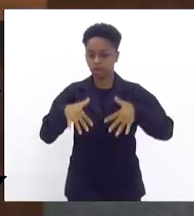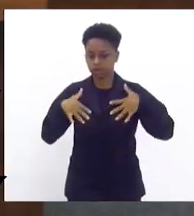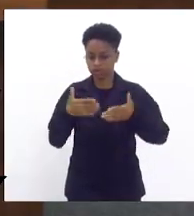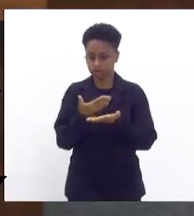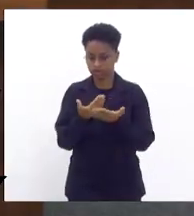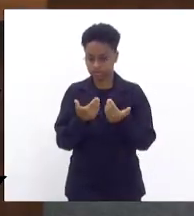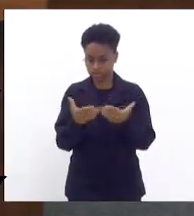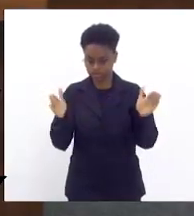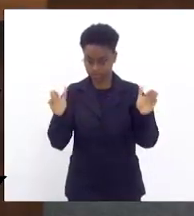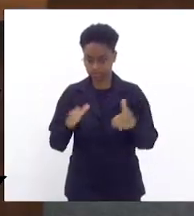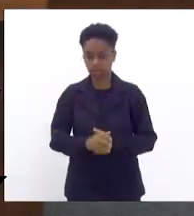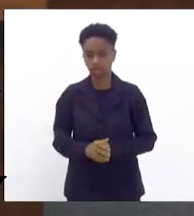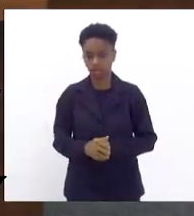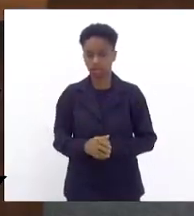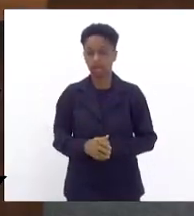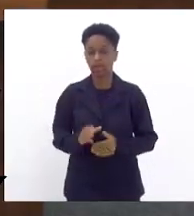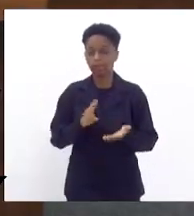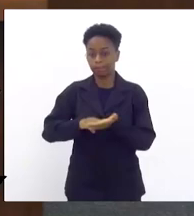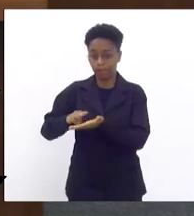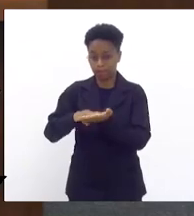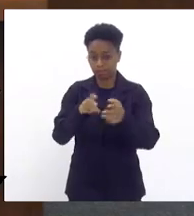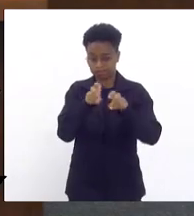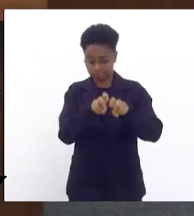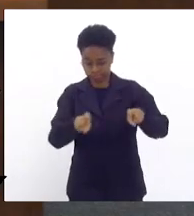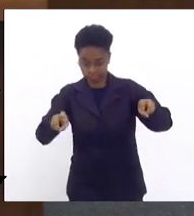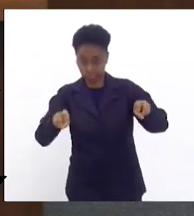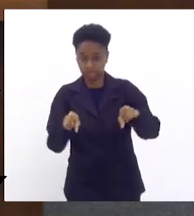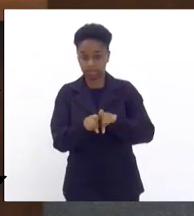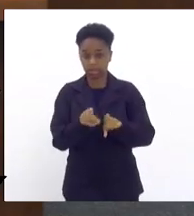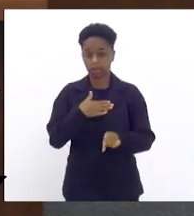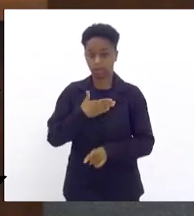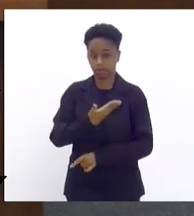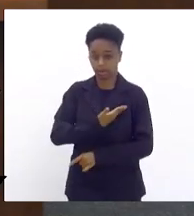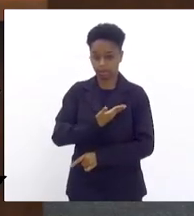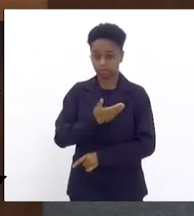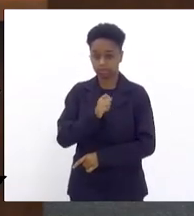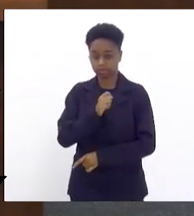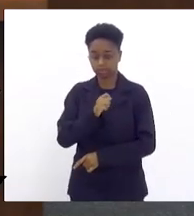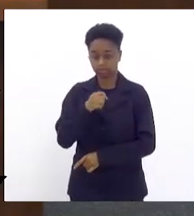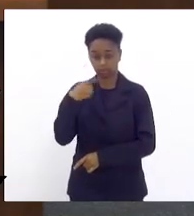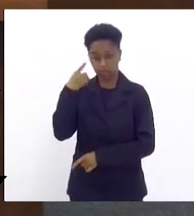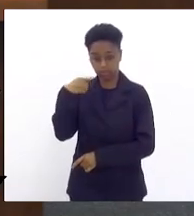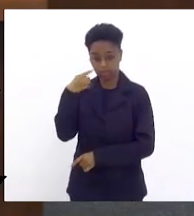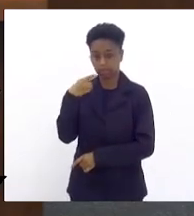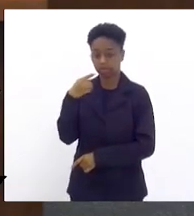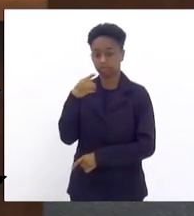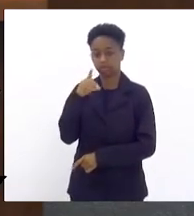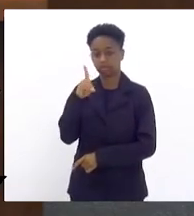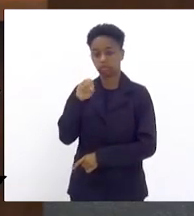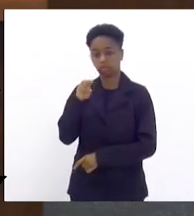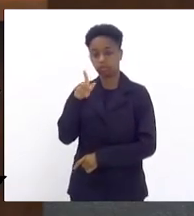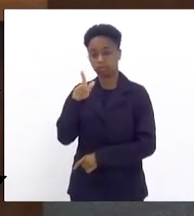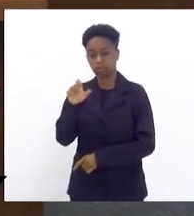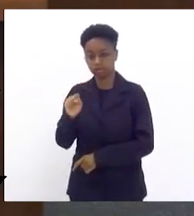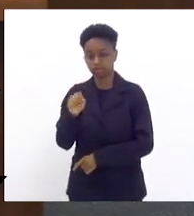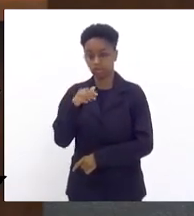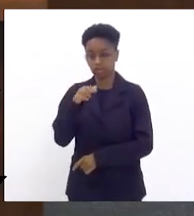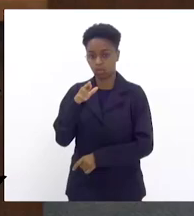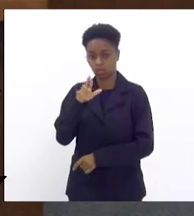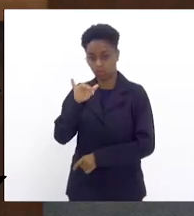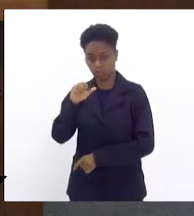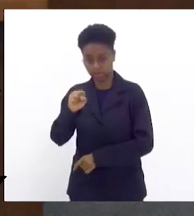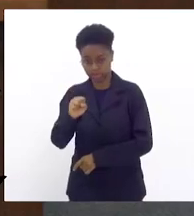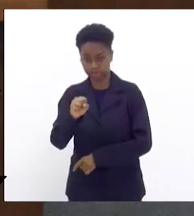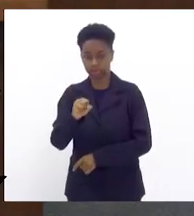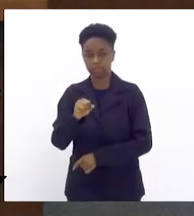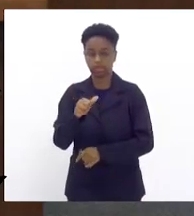nós, membros da mesa, meu amigo deputado estadual lá de São Gonçalo, Douglas Ruas, está aí conosco. Eu queria falar